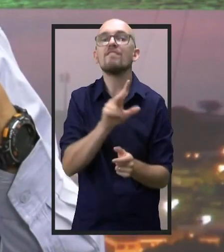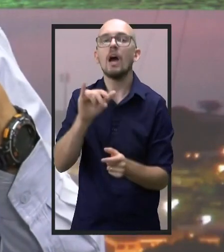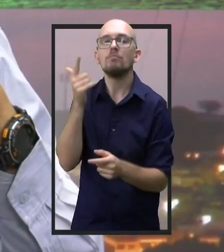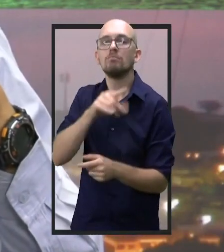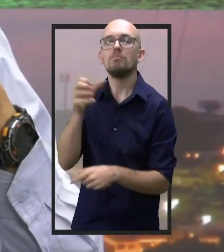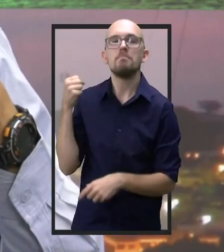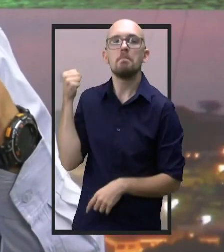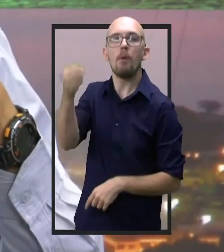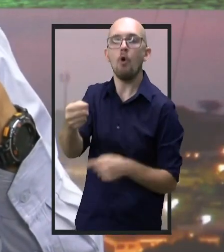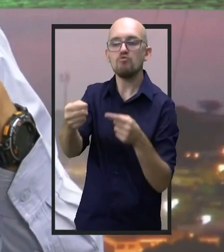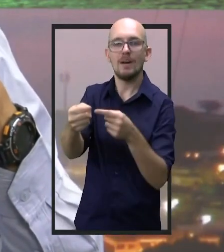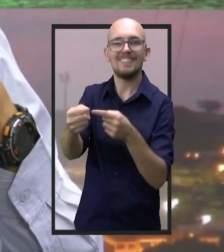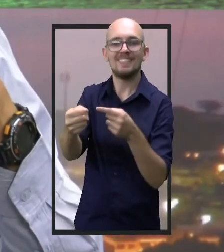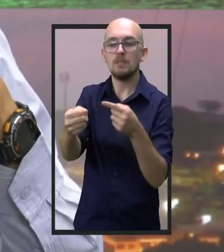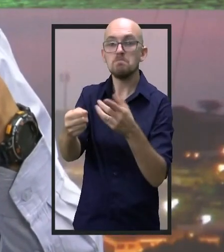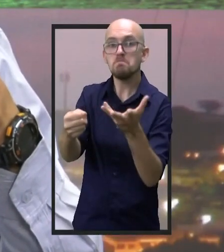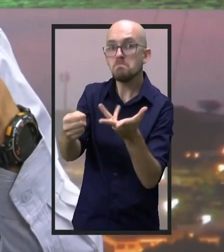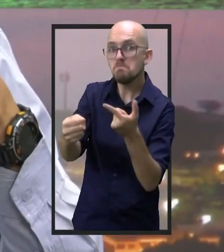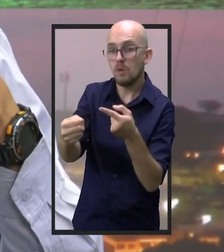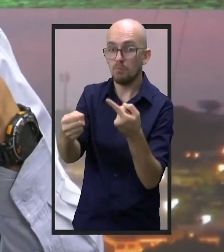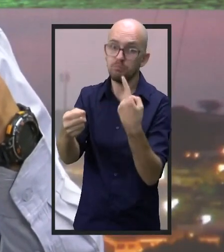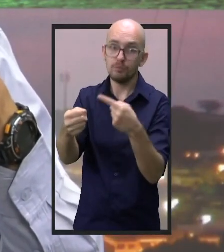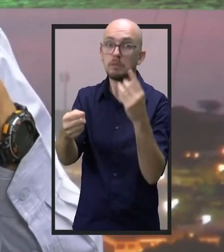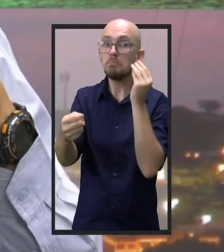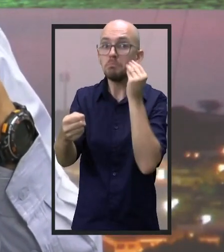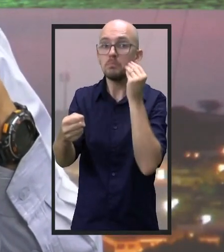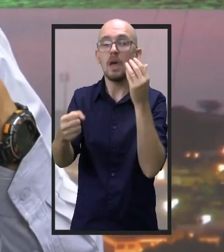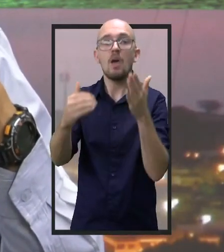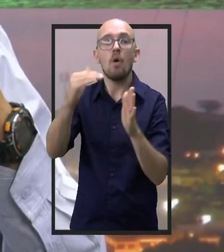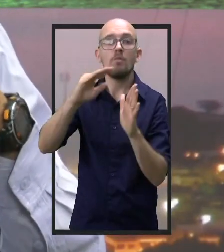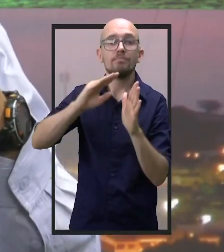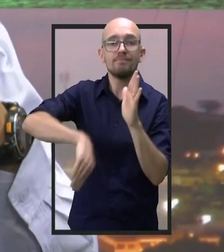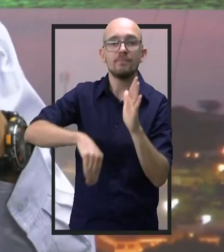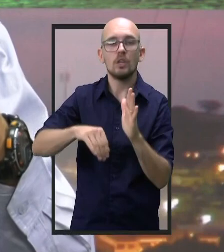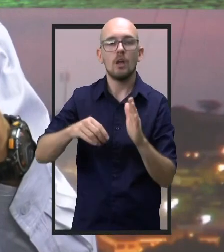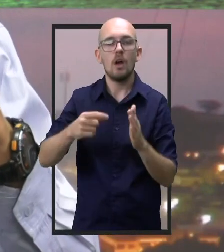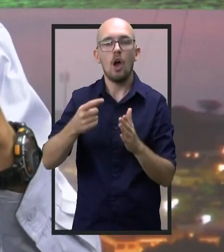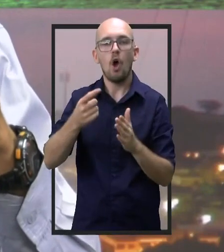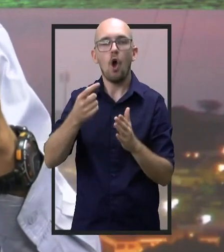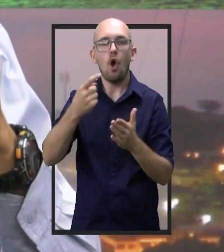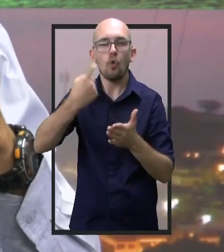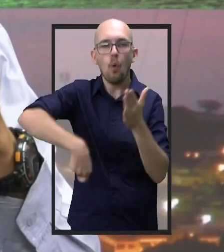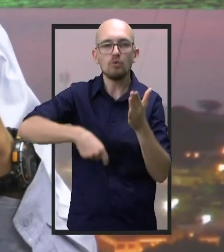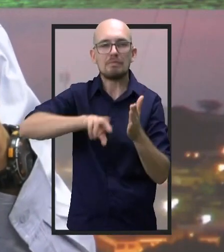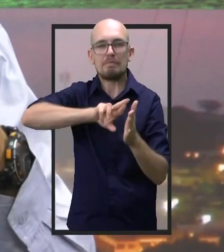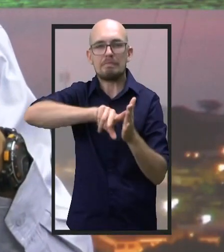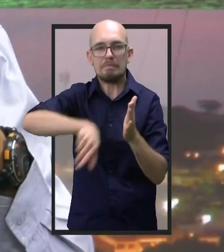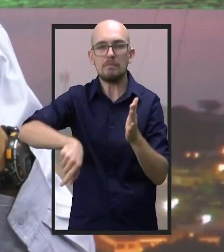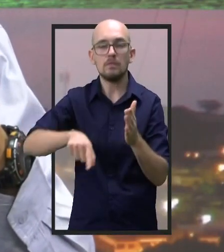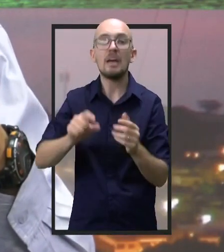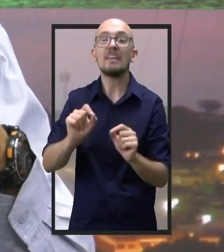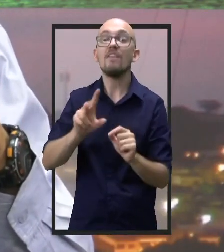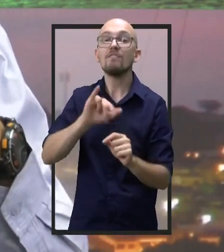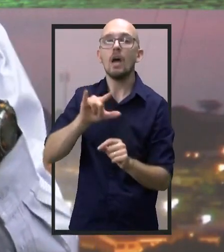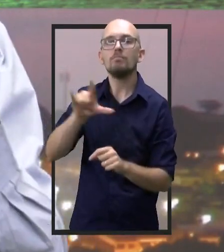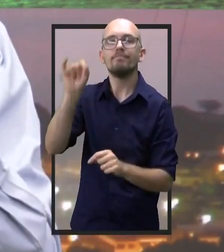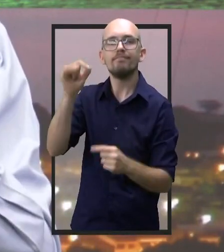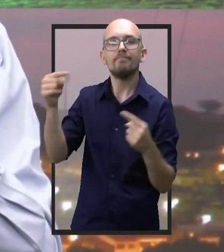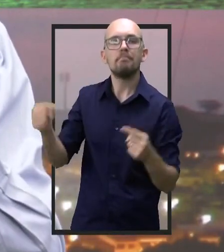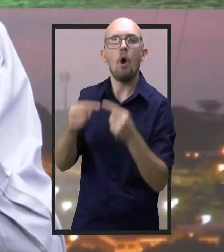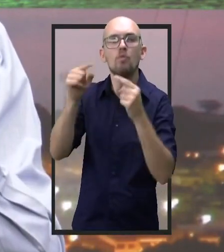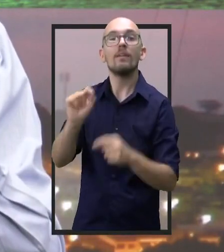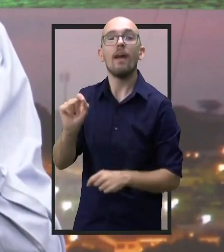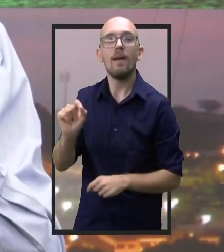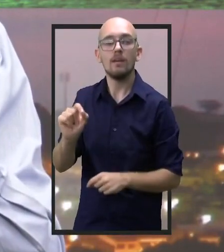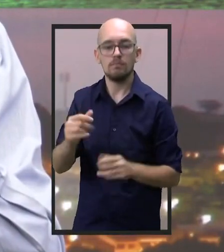Brasil que nos onera a todos como economia, não é? E que dê essa celeridade que a gente possa ocupar esse espaço. É